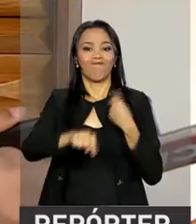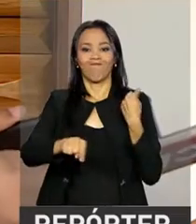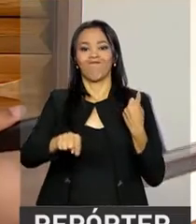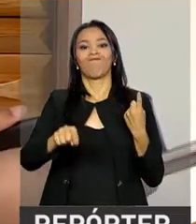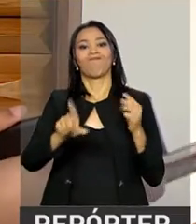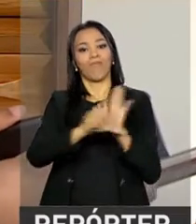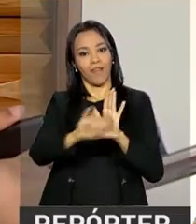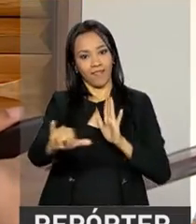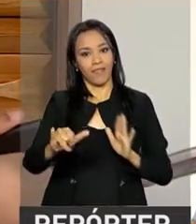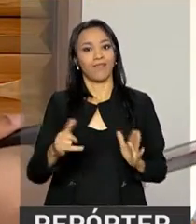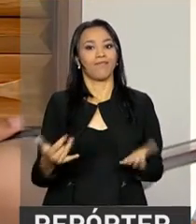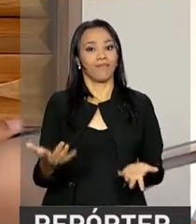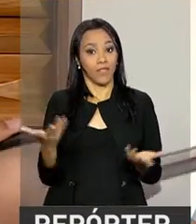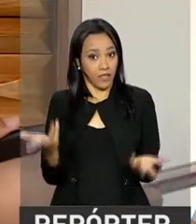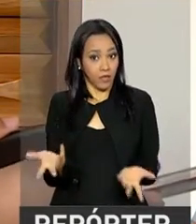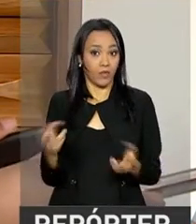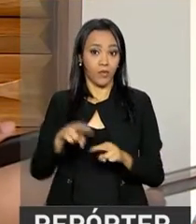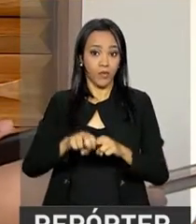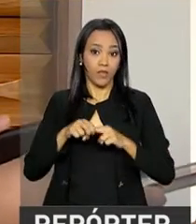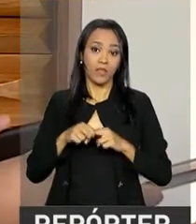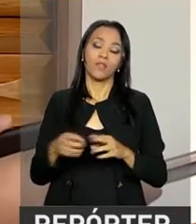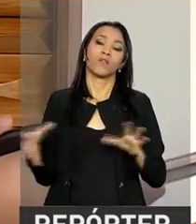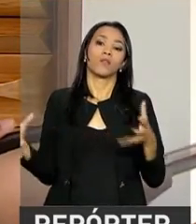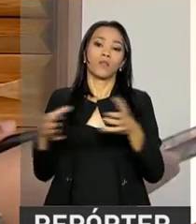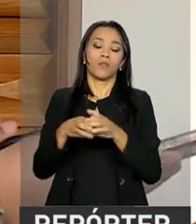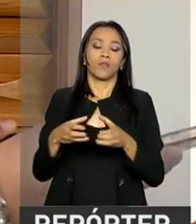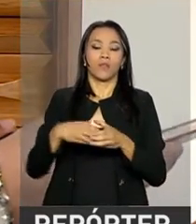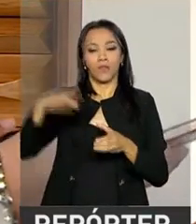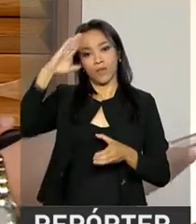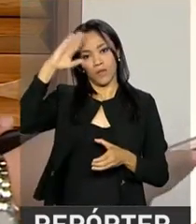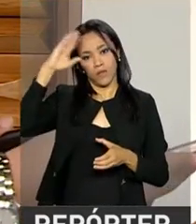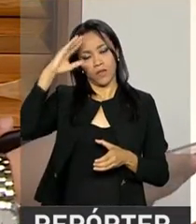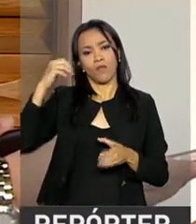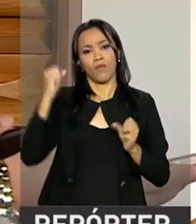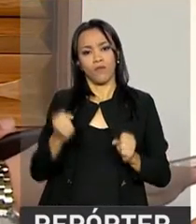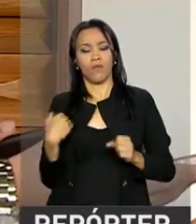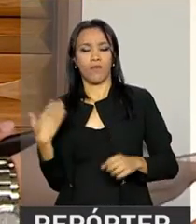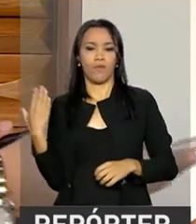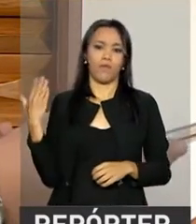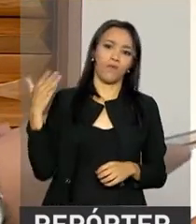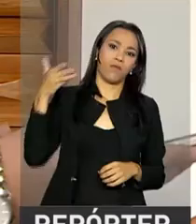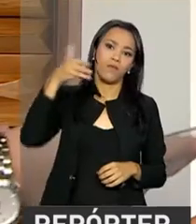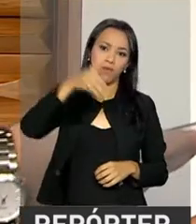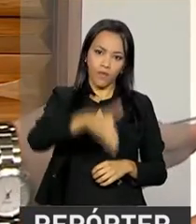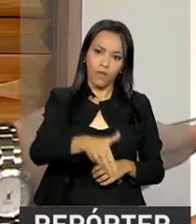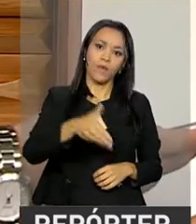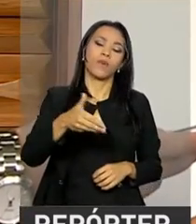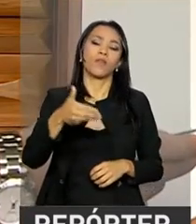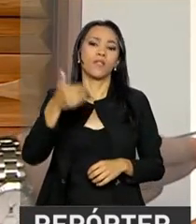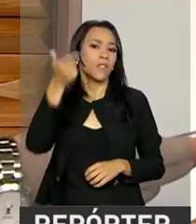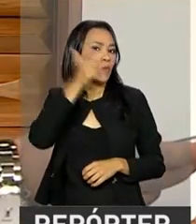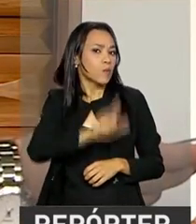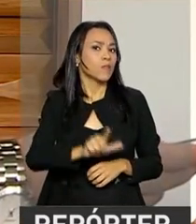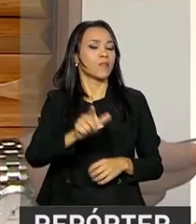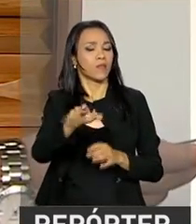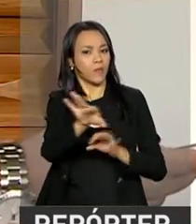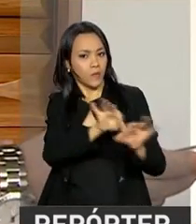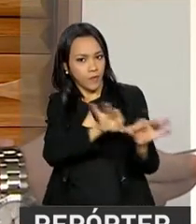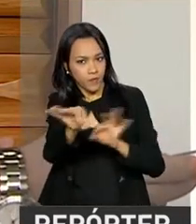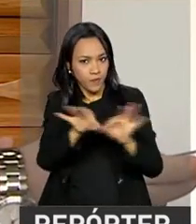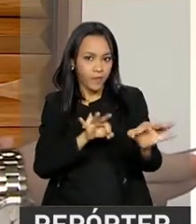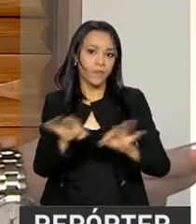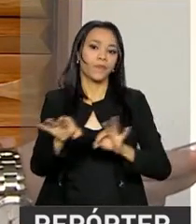nesse quadro as forças armadas foram empregadas estão obtendo com o resultado aquilo com que se tinha